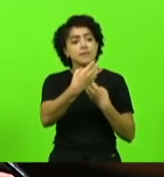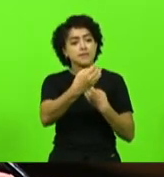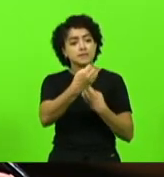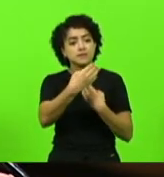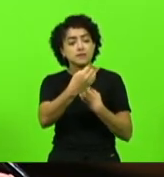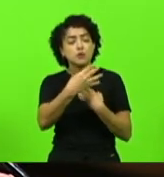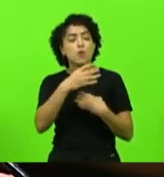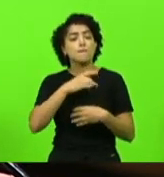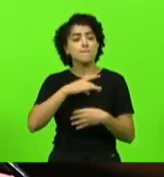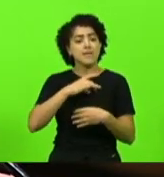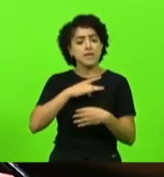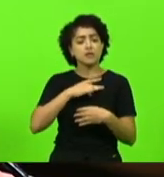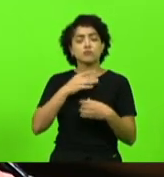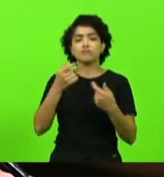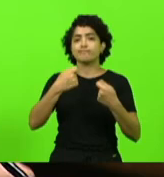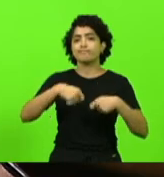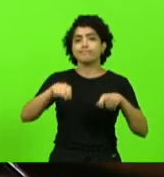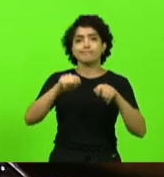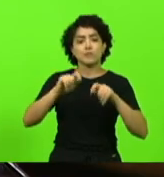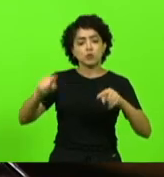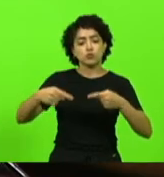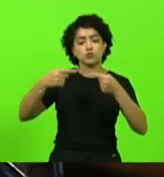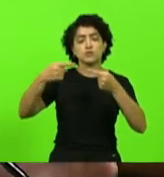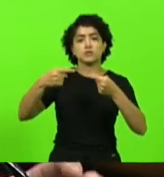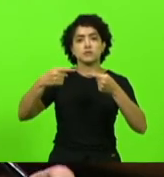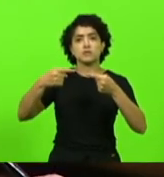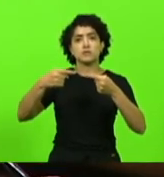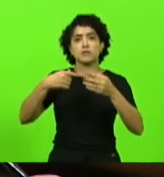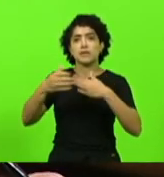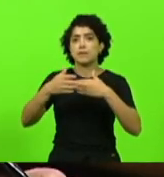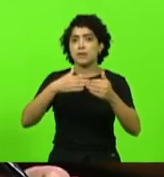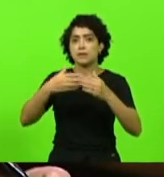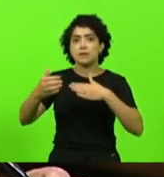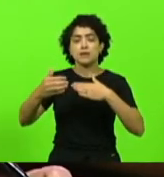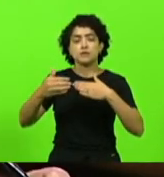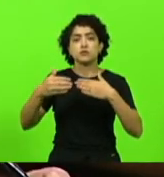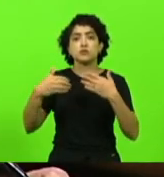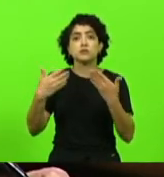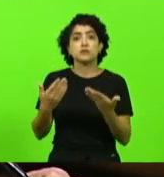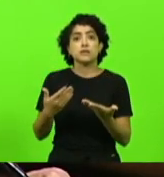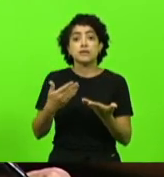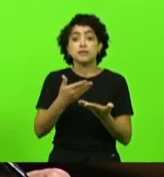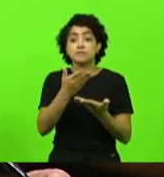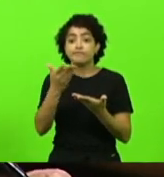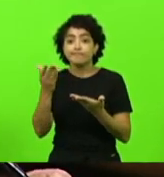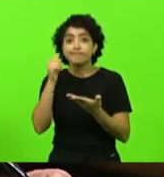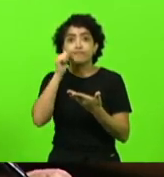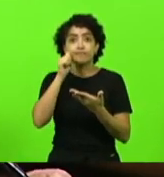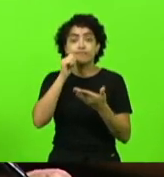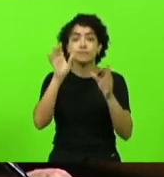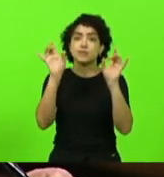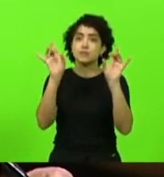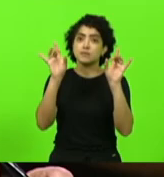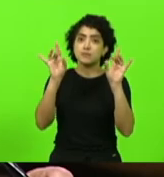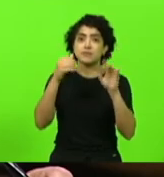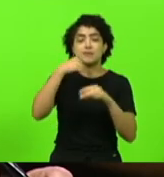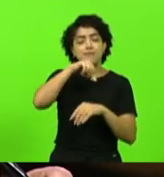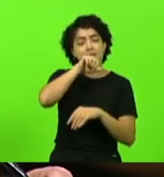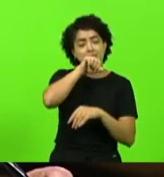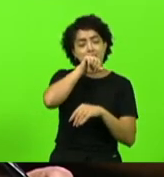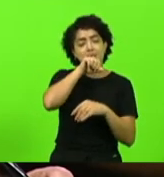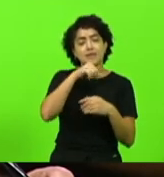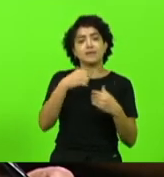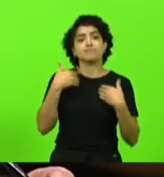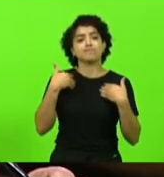temer diante também dos desafios, por mais grandes que eles fossem. Então, lembro todas as mulheres, e em especial aqui a minha mãe, eu